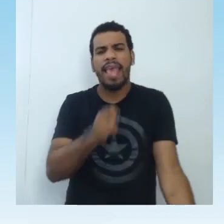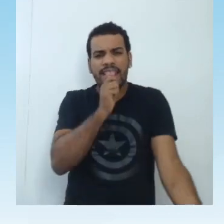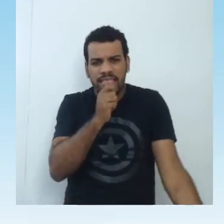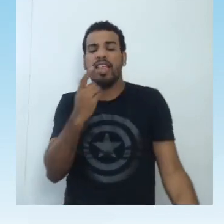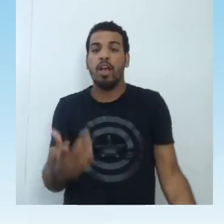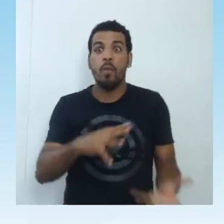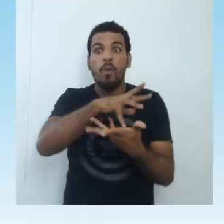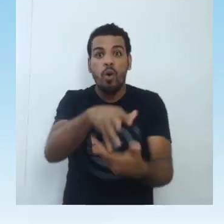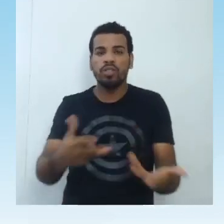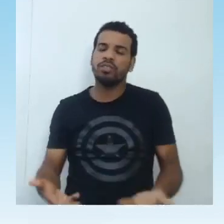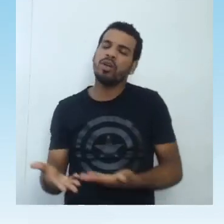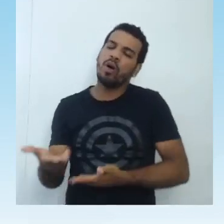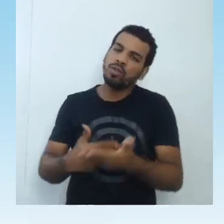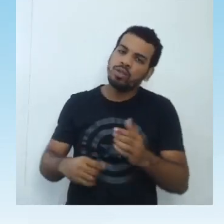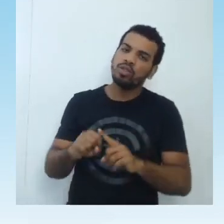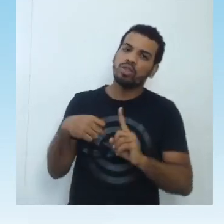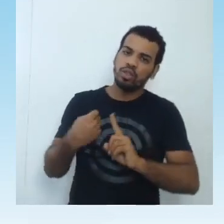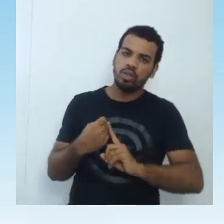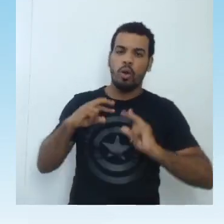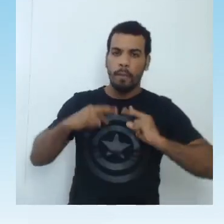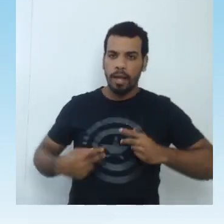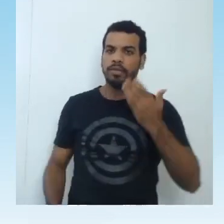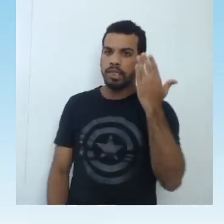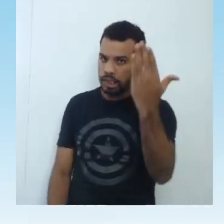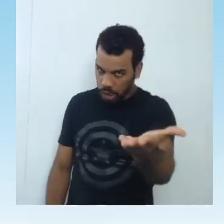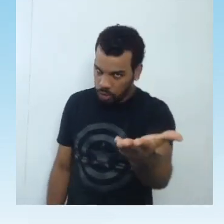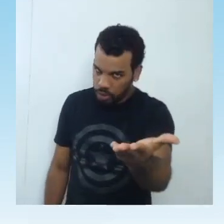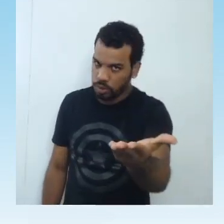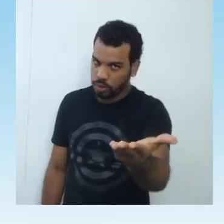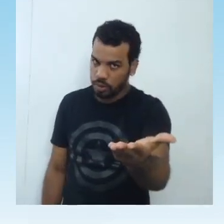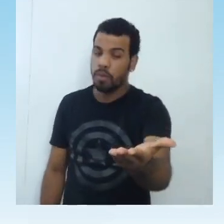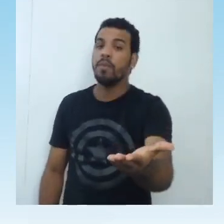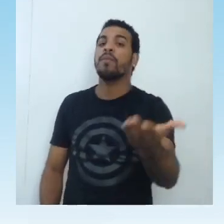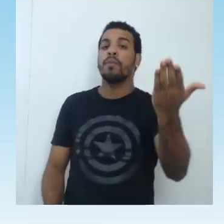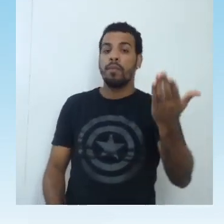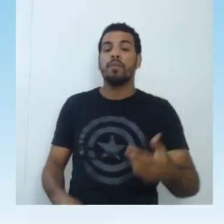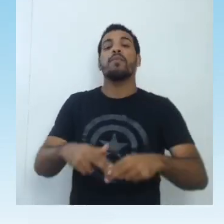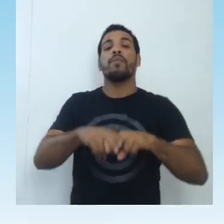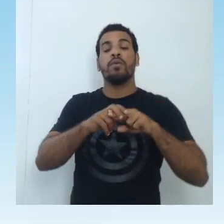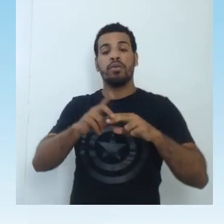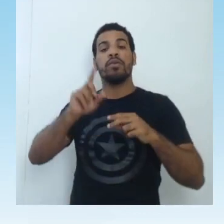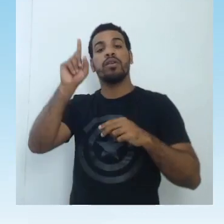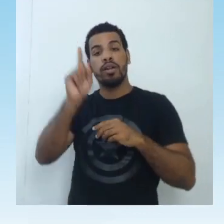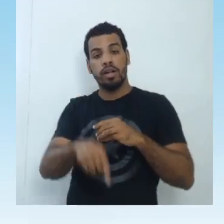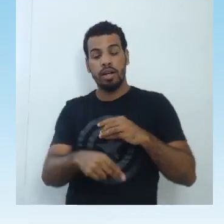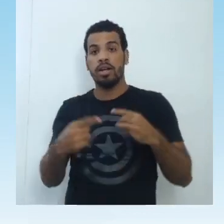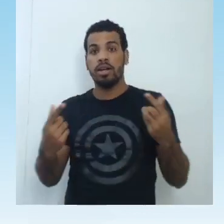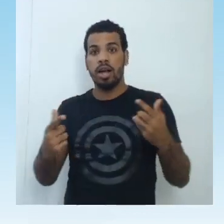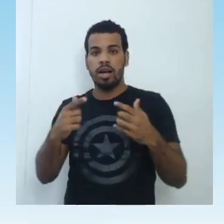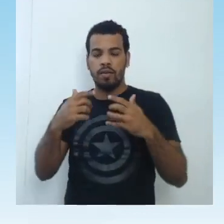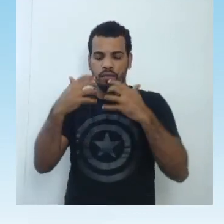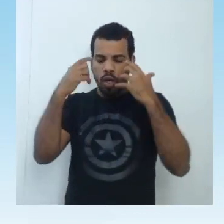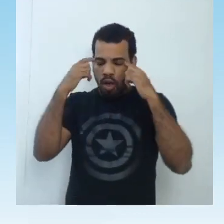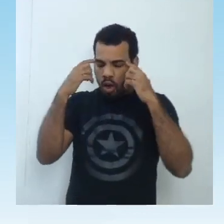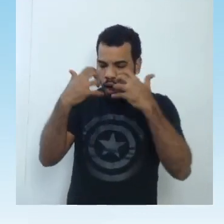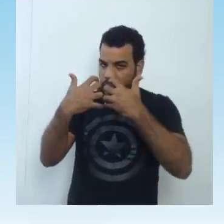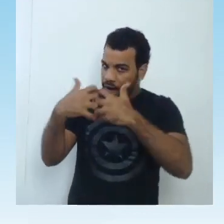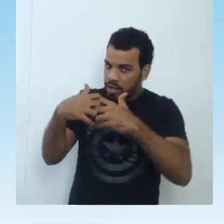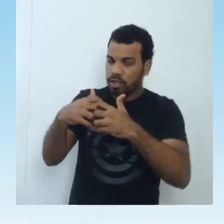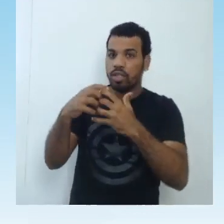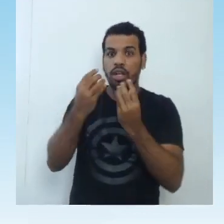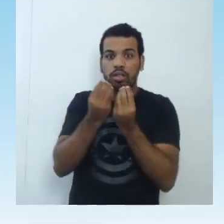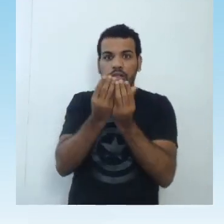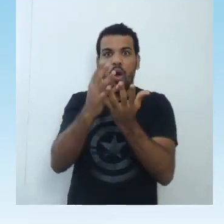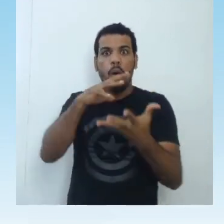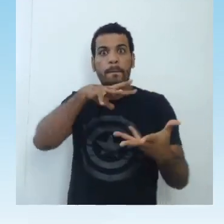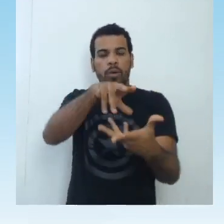nas nossas relações sociais enquanto seres humanos, certo? Por isso que eu acho que o modo de produção socialista é uma reflexão para o